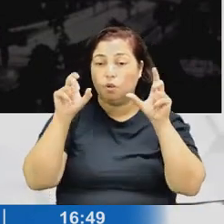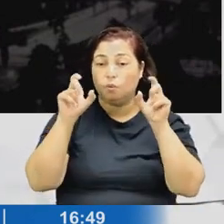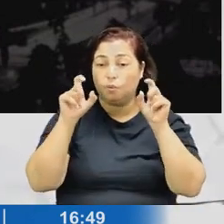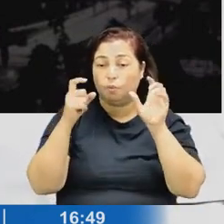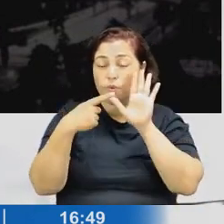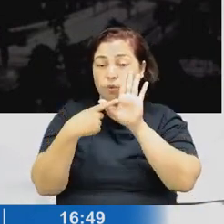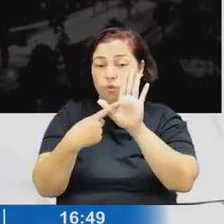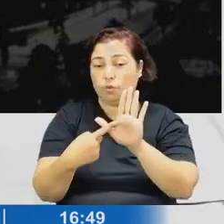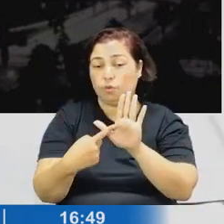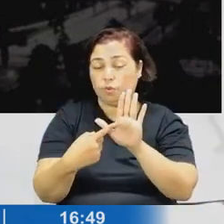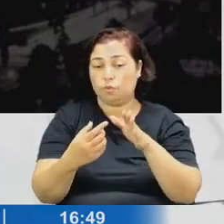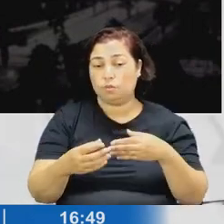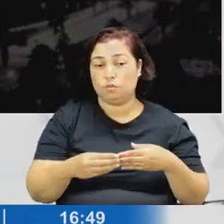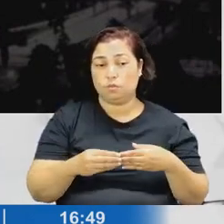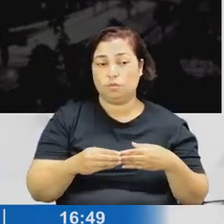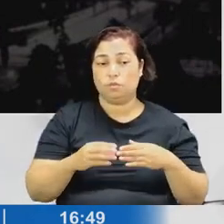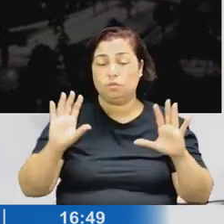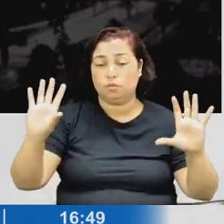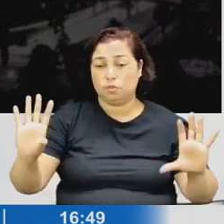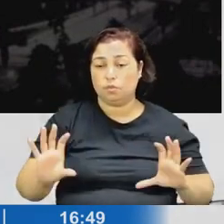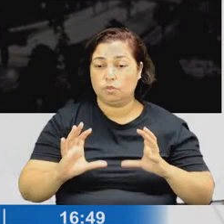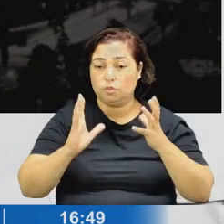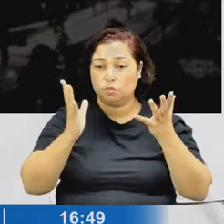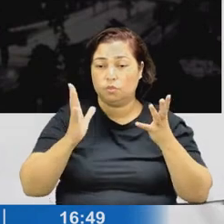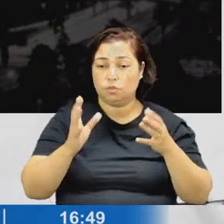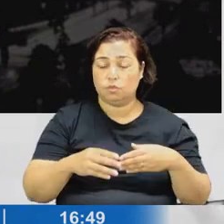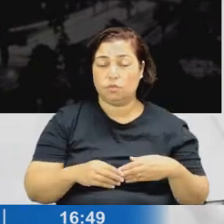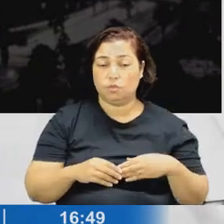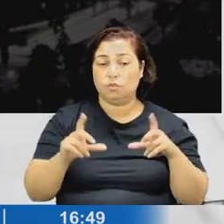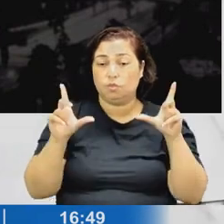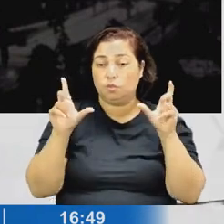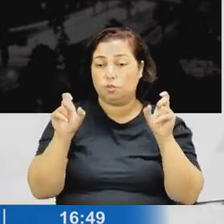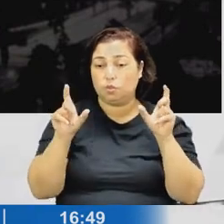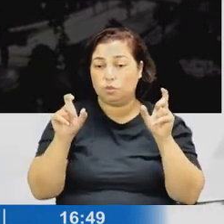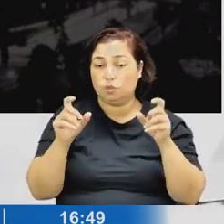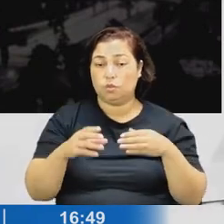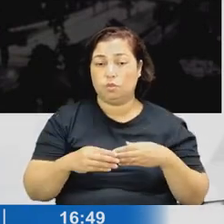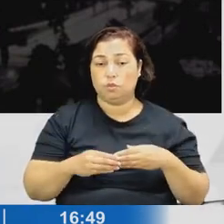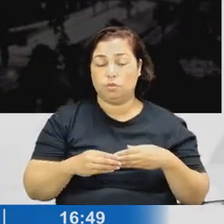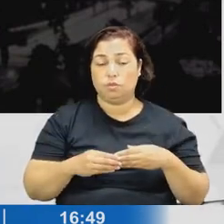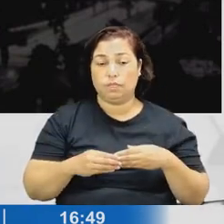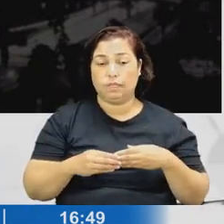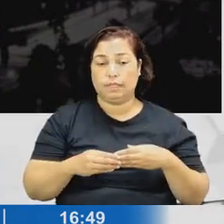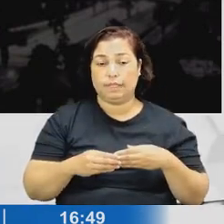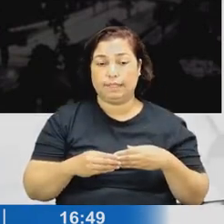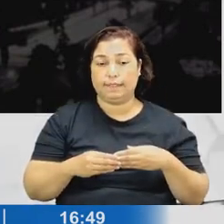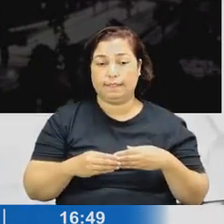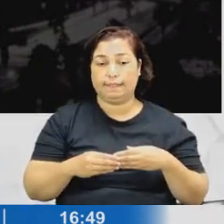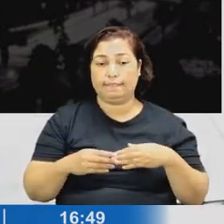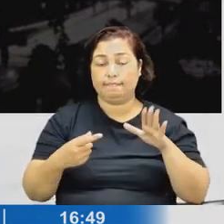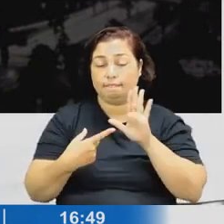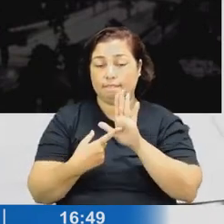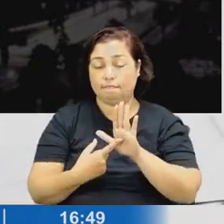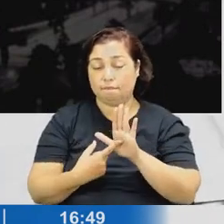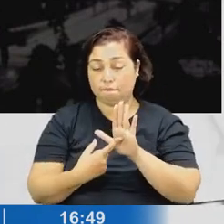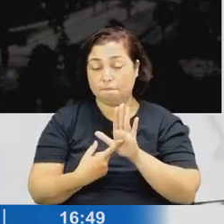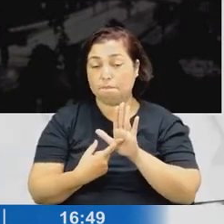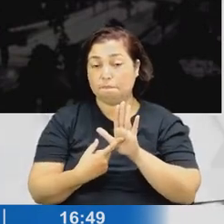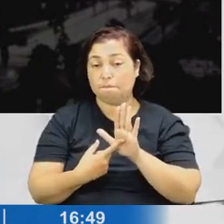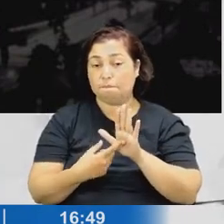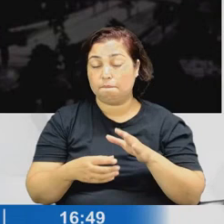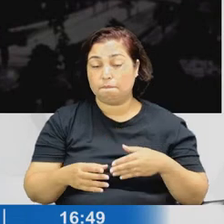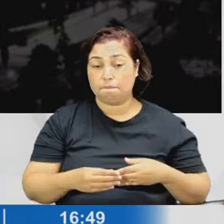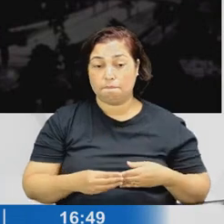destaque autoridade vai para um evento formal tem um púlpito tem que ter uma foto dele perto do púlpito de alguma forma vai passar é um local de destaque